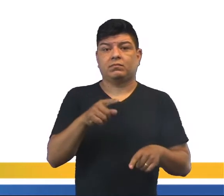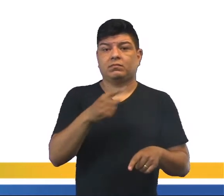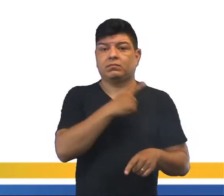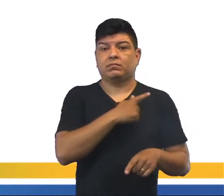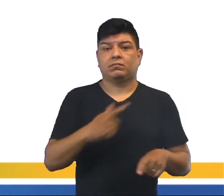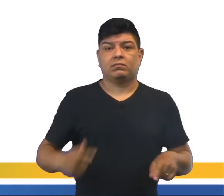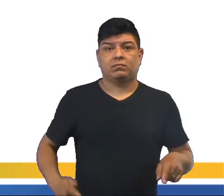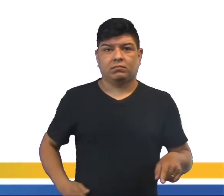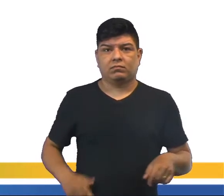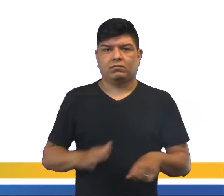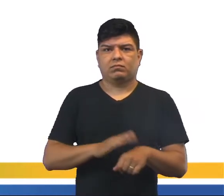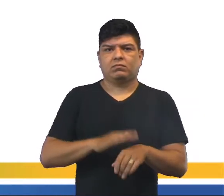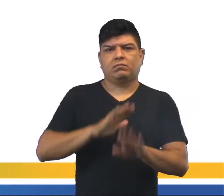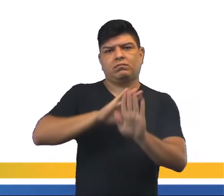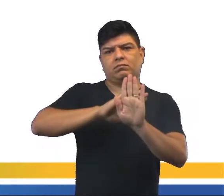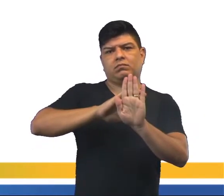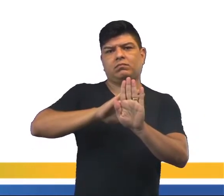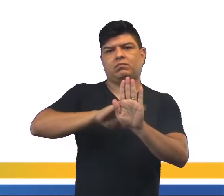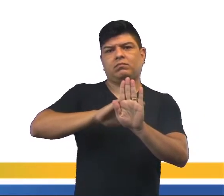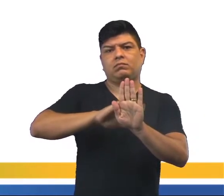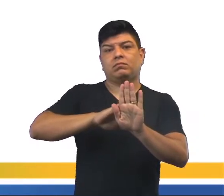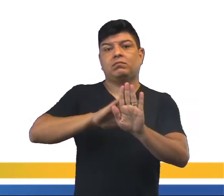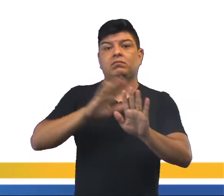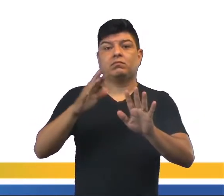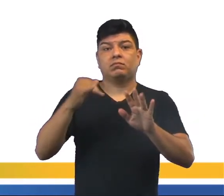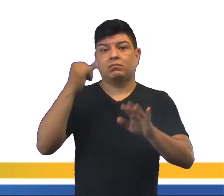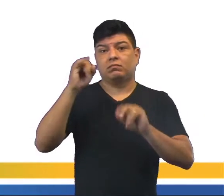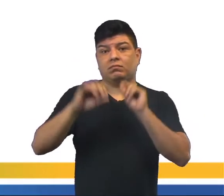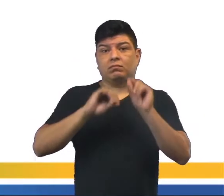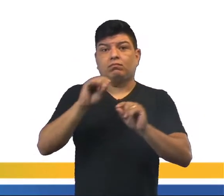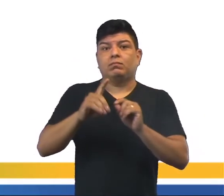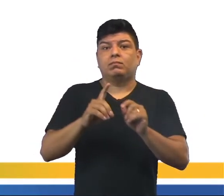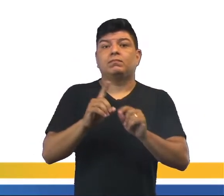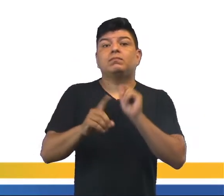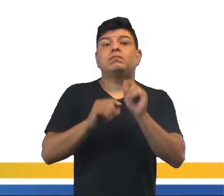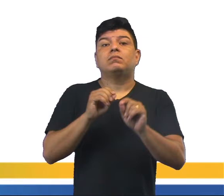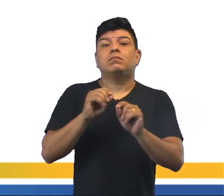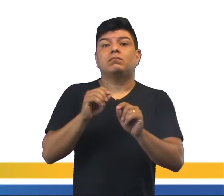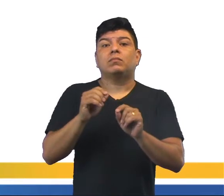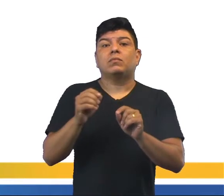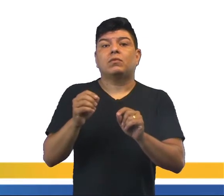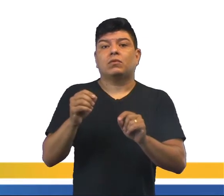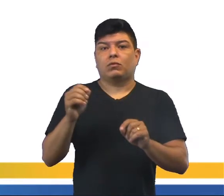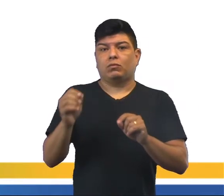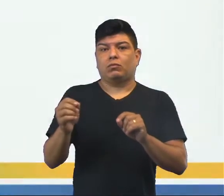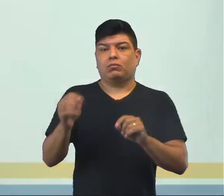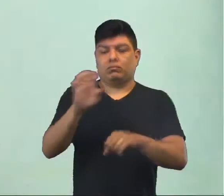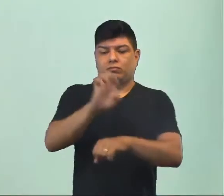de uma forma autoritária durante o período ditatorial conhecido como Estado Novo.